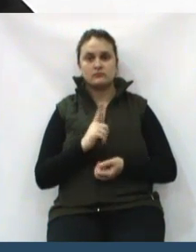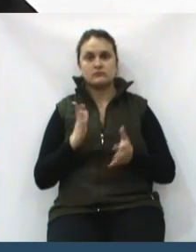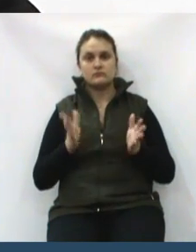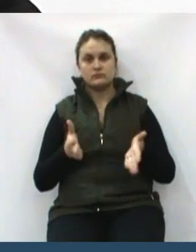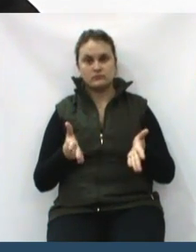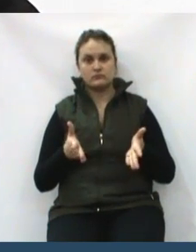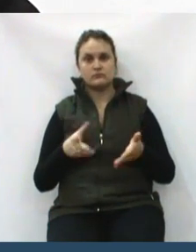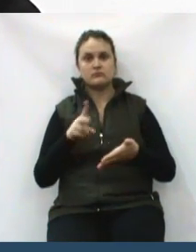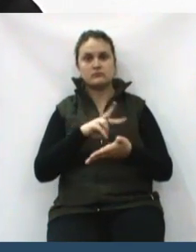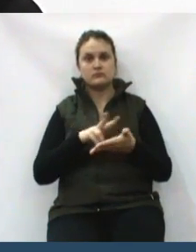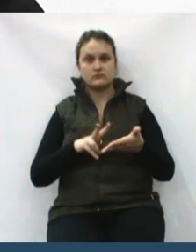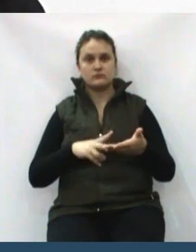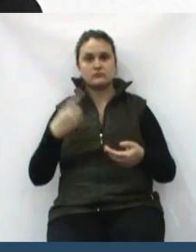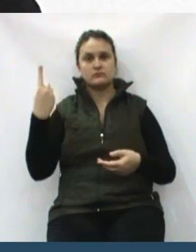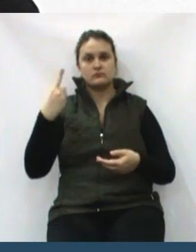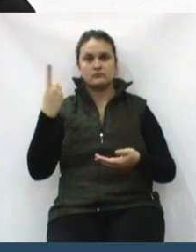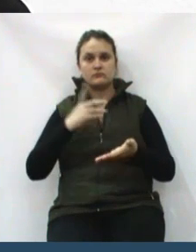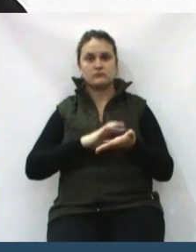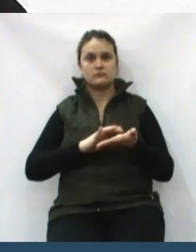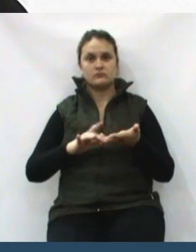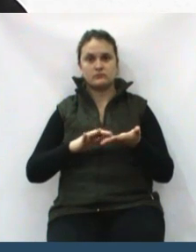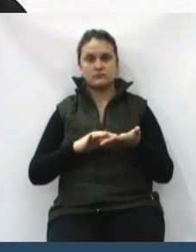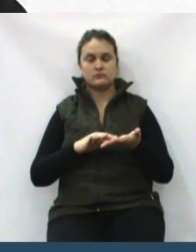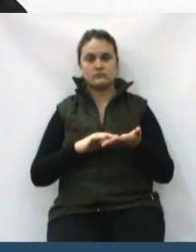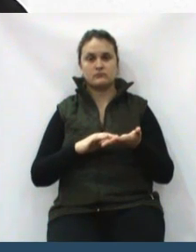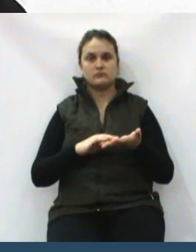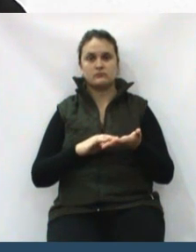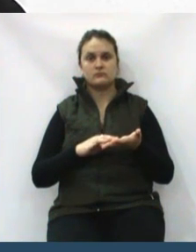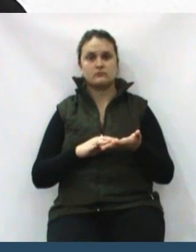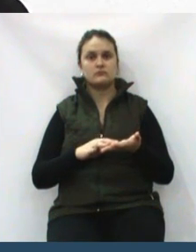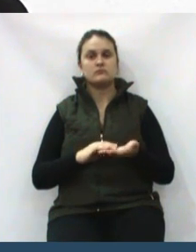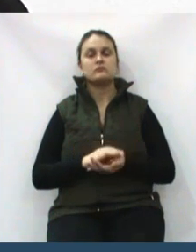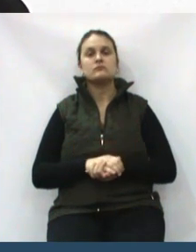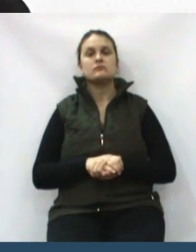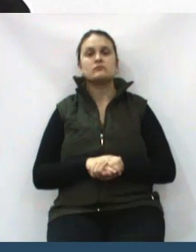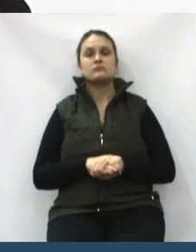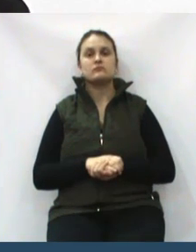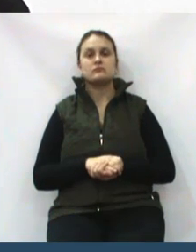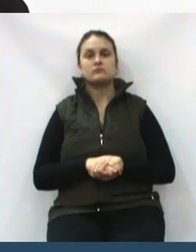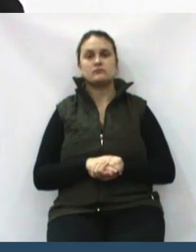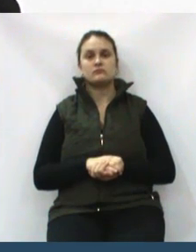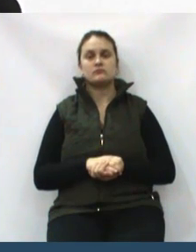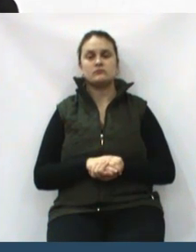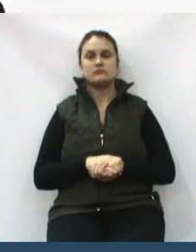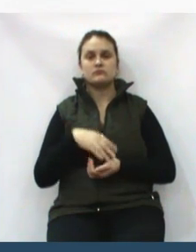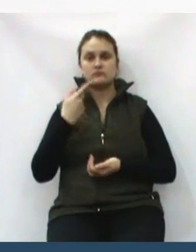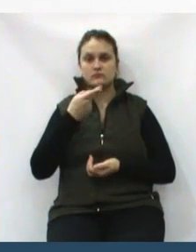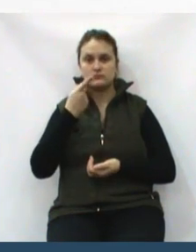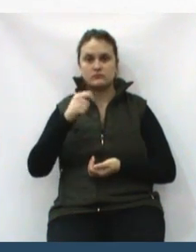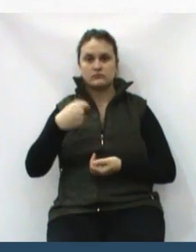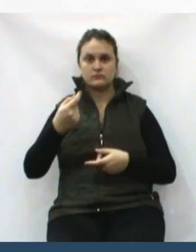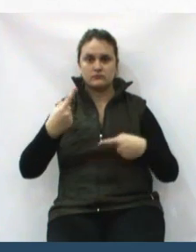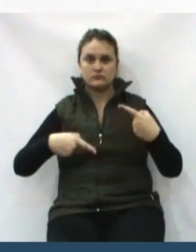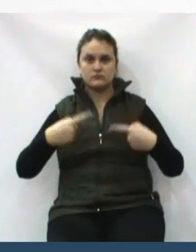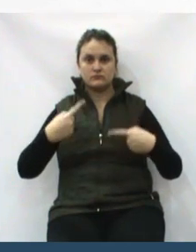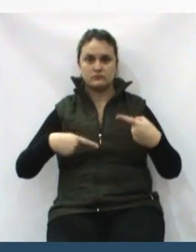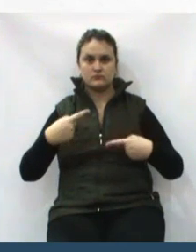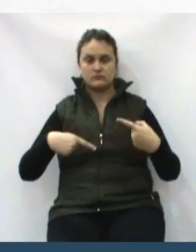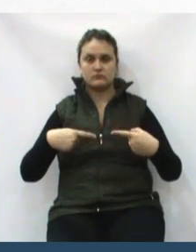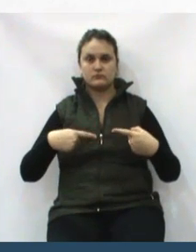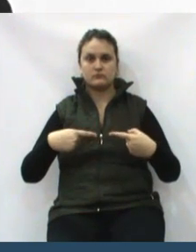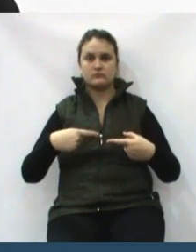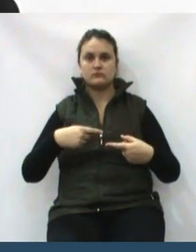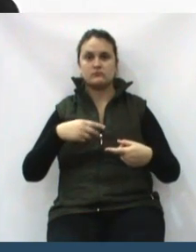agora foi lido pelo primeiro secretário, a questão da discussão sobre o